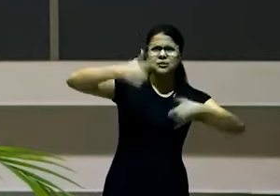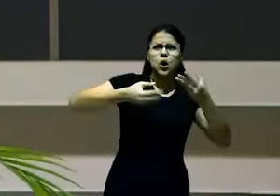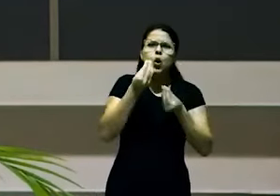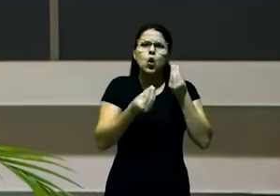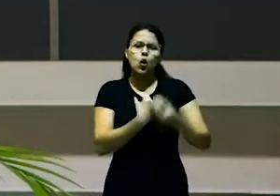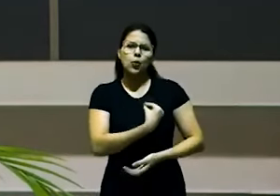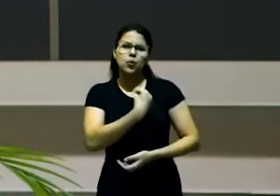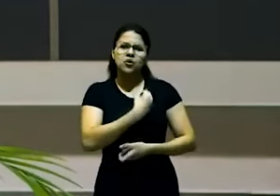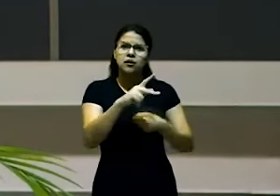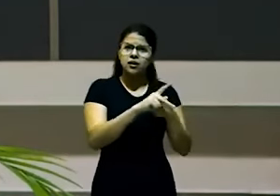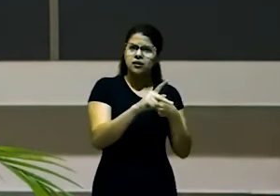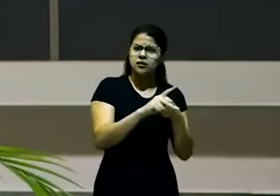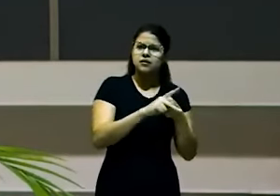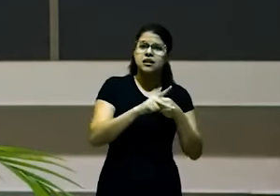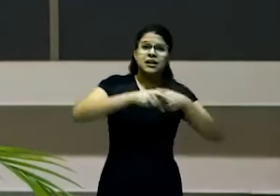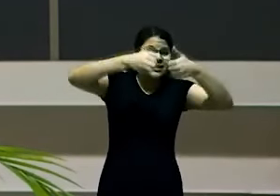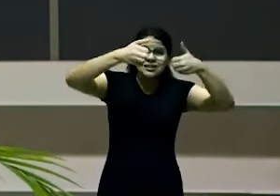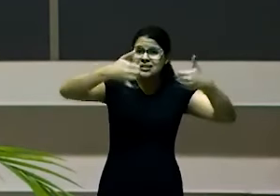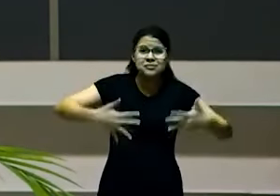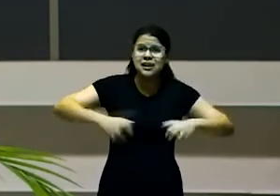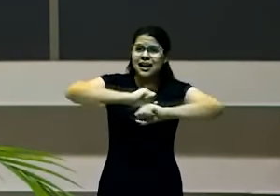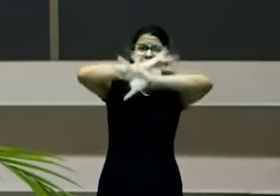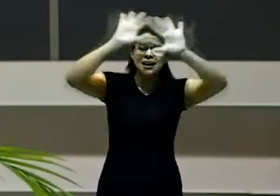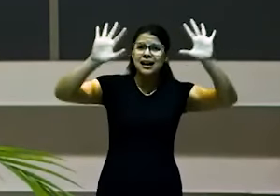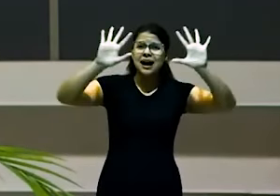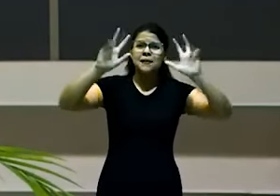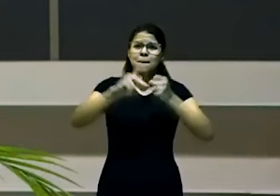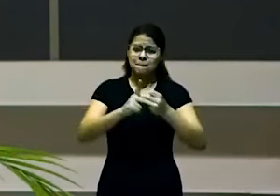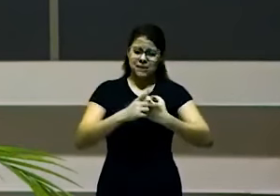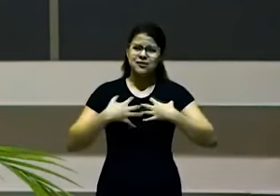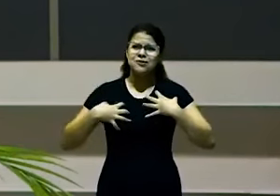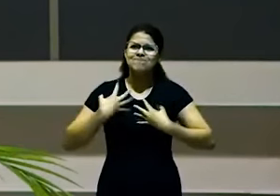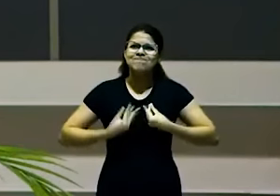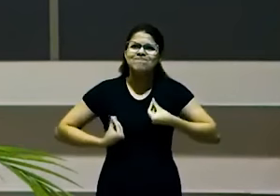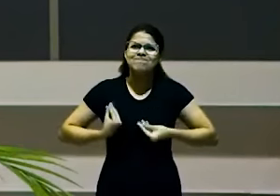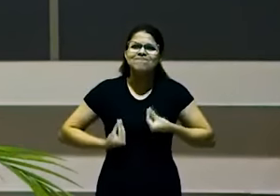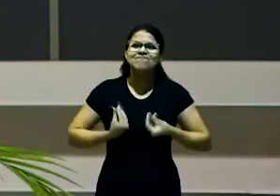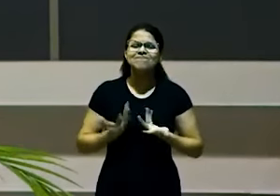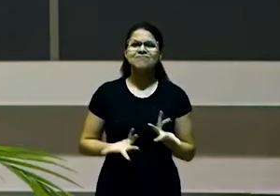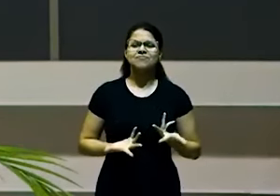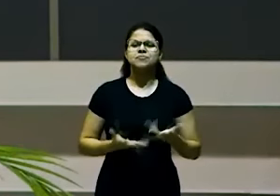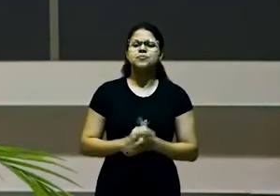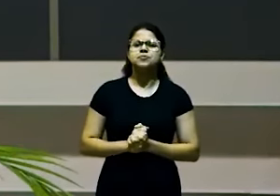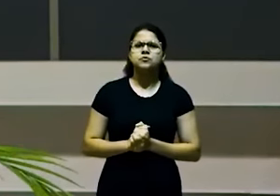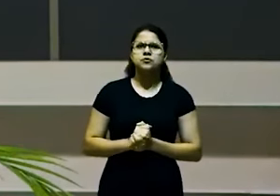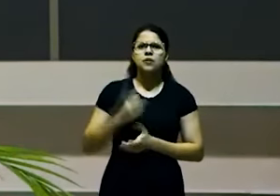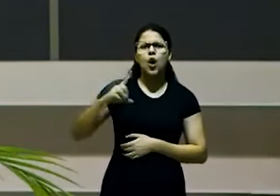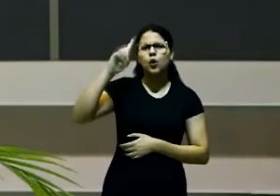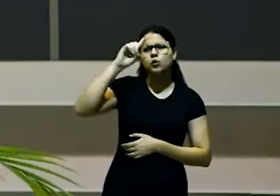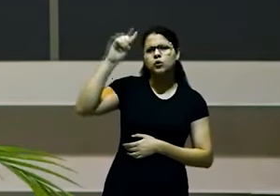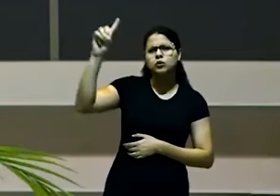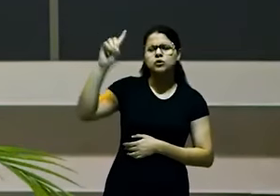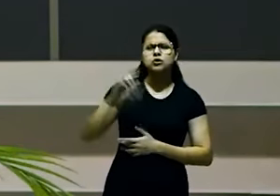de Pedro que deixaram muito claro a personalidade dele uma certa feita Jesus estava com os discípulos